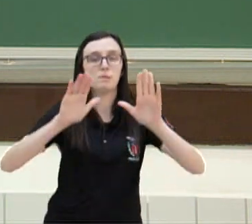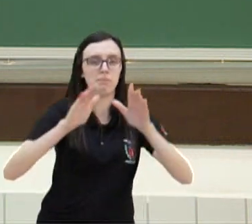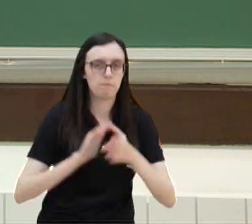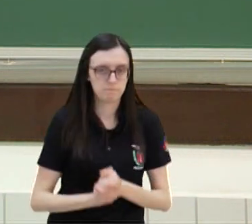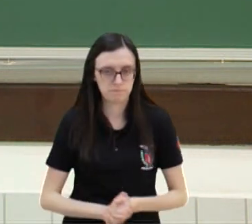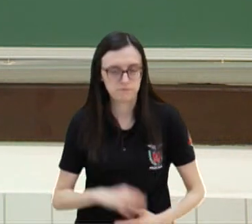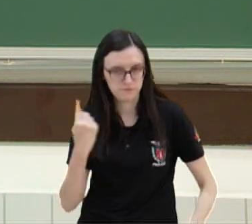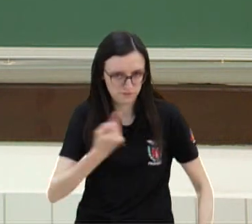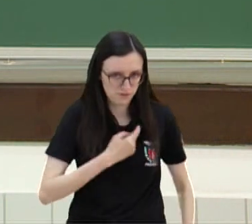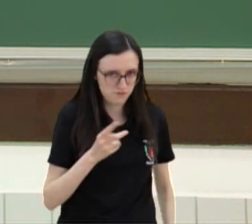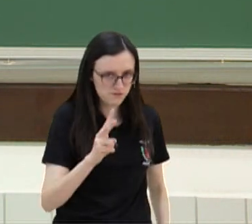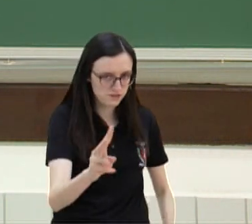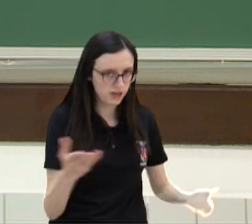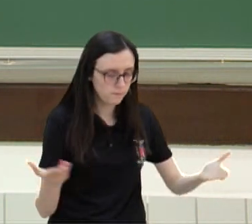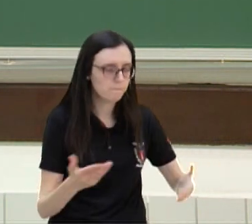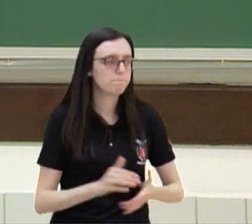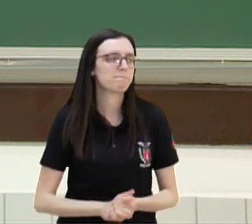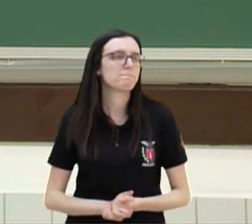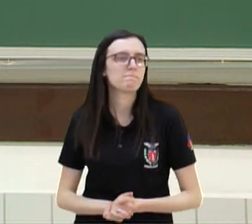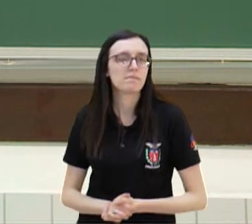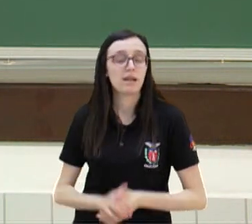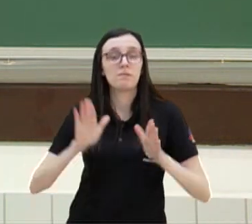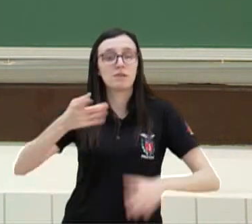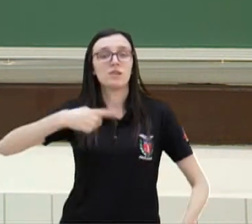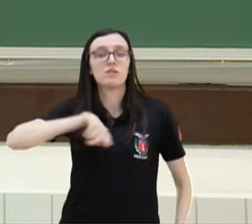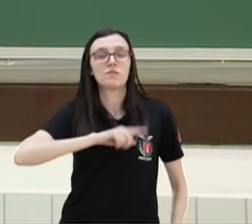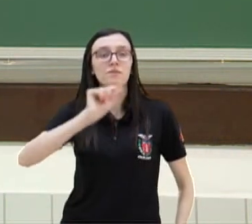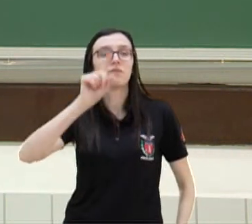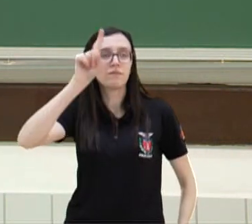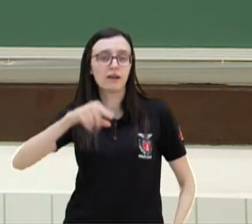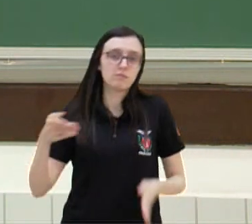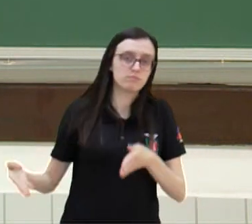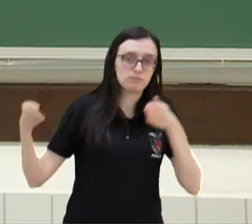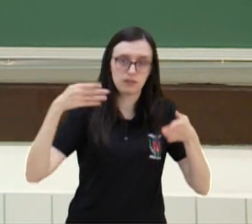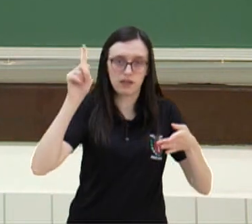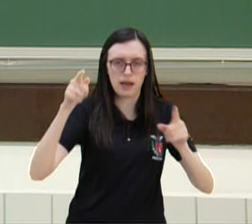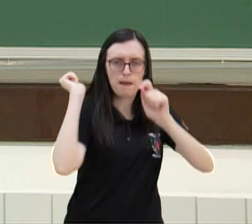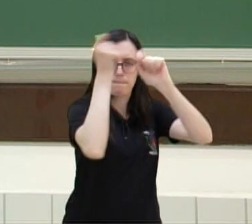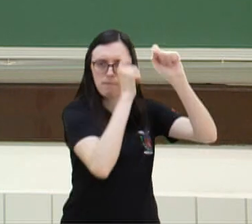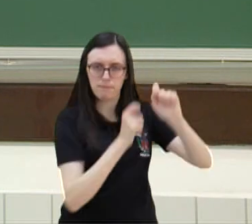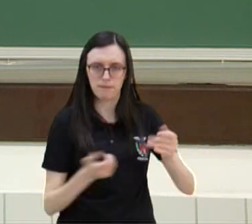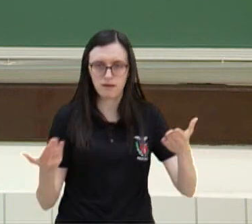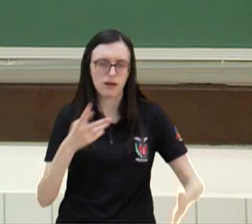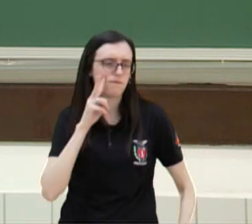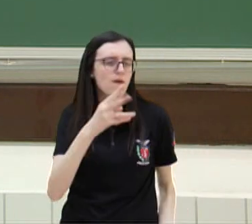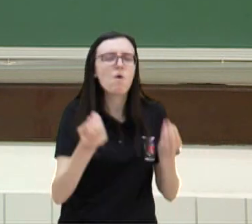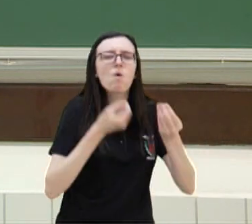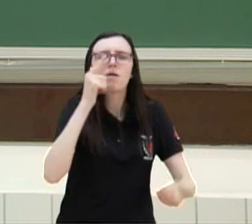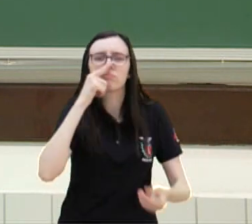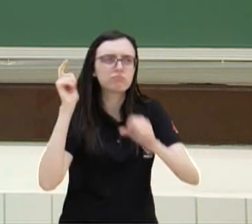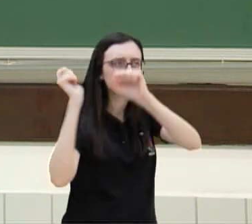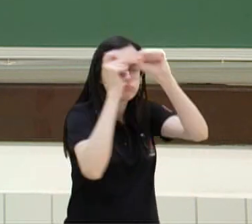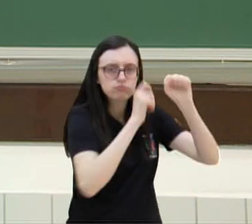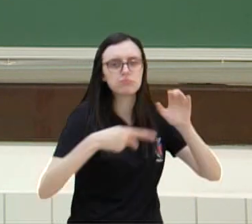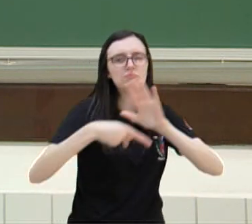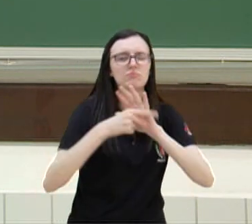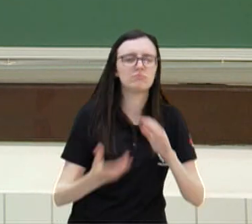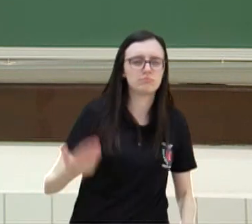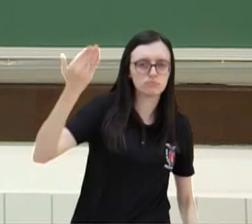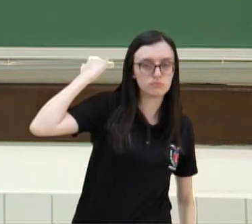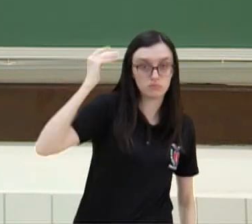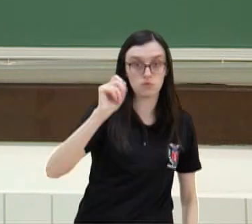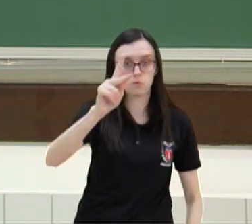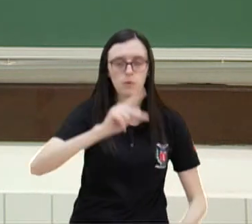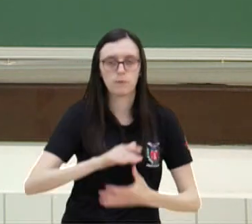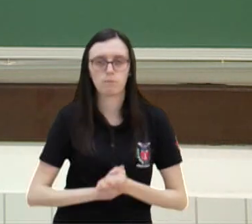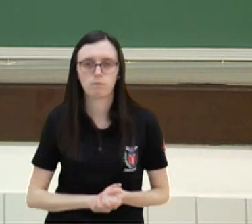Bom, vamos continuar? Bom, aqui a gente vai para o campo da escultura. Vamos ver como é que os gregos esculpiam lá nos seus primórdios,